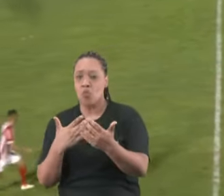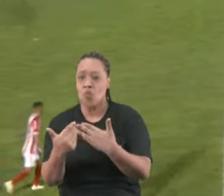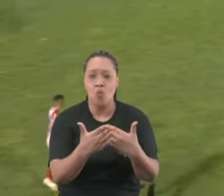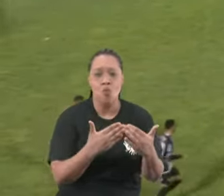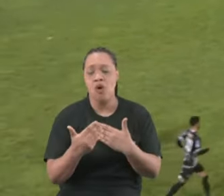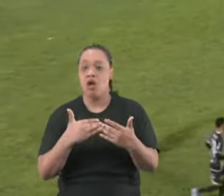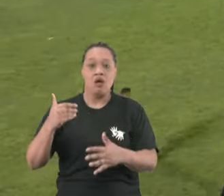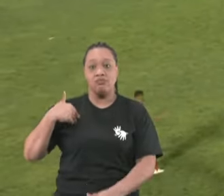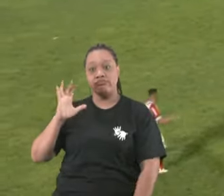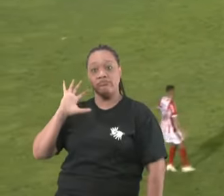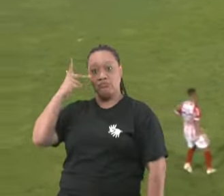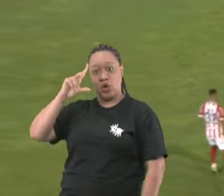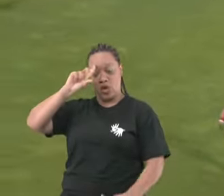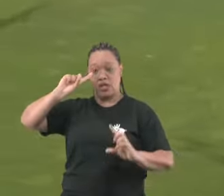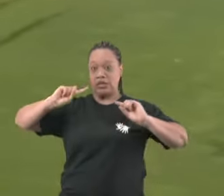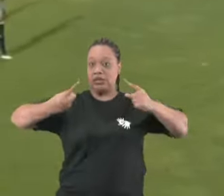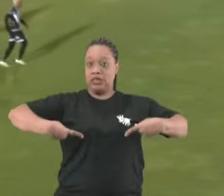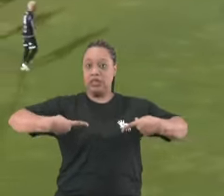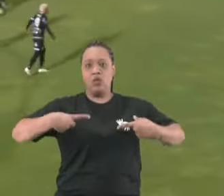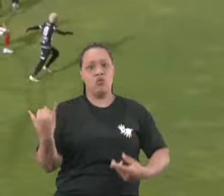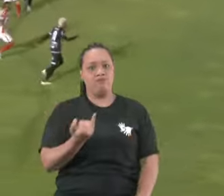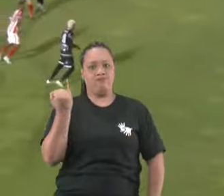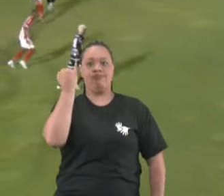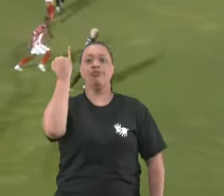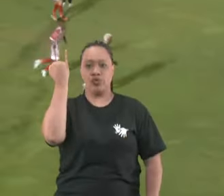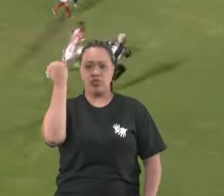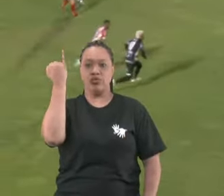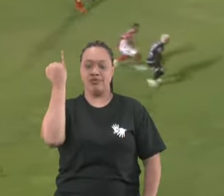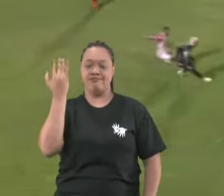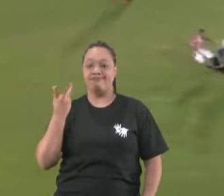numa decisão é muito importante, Henrique. Muito bem.